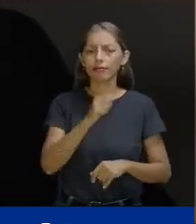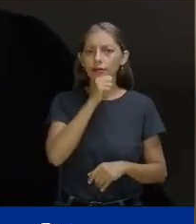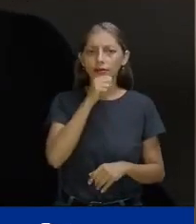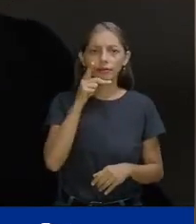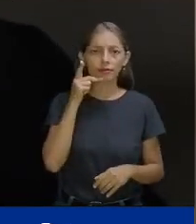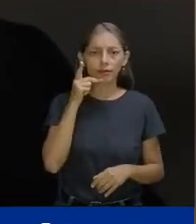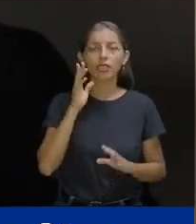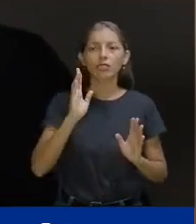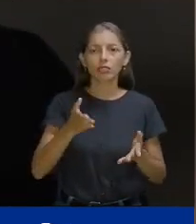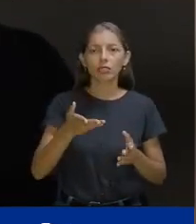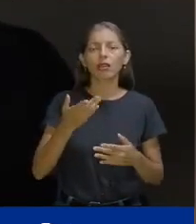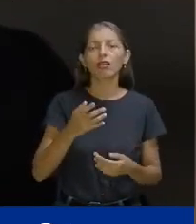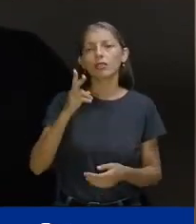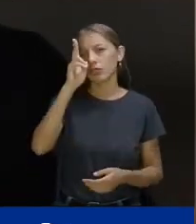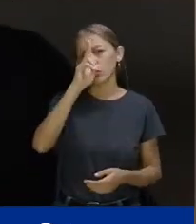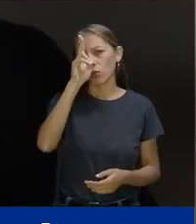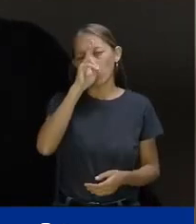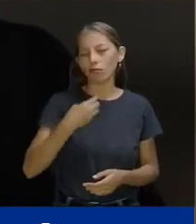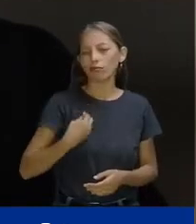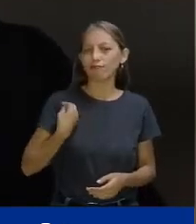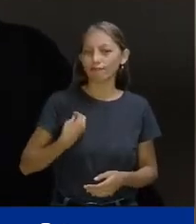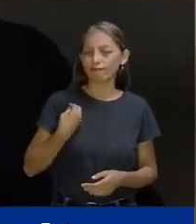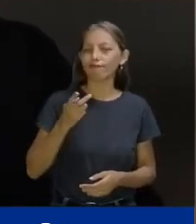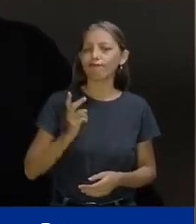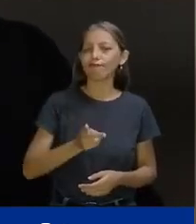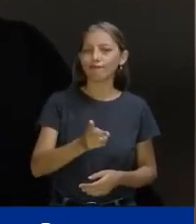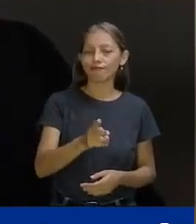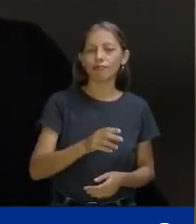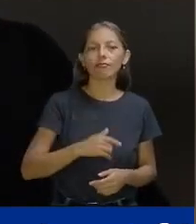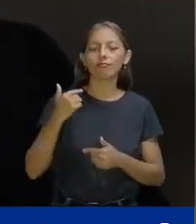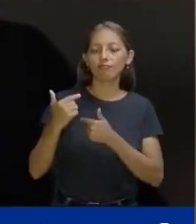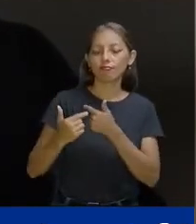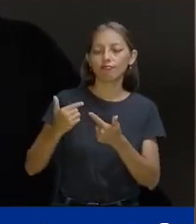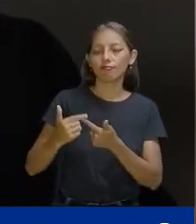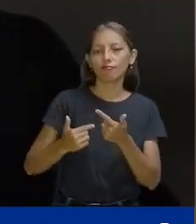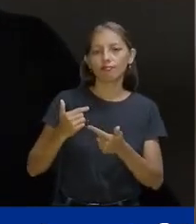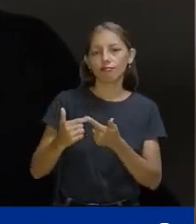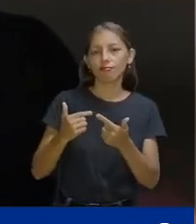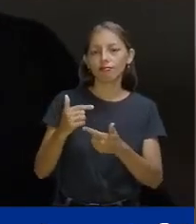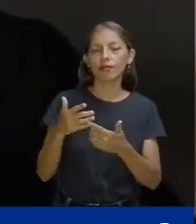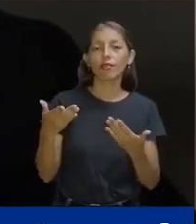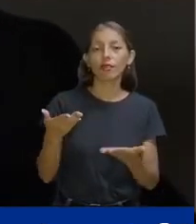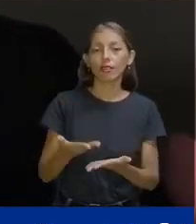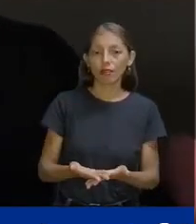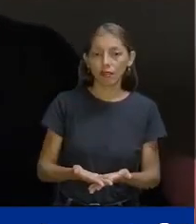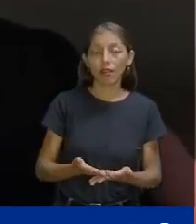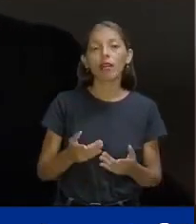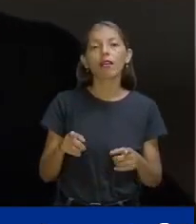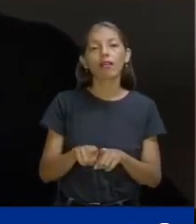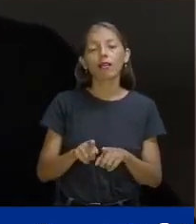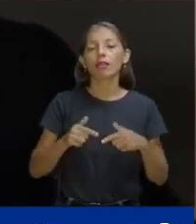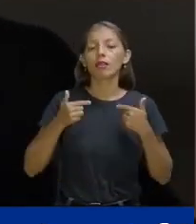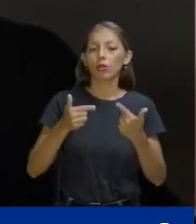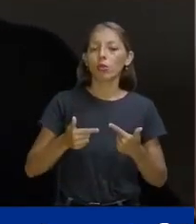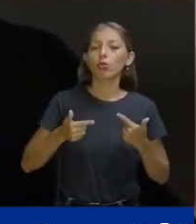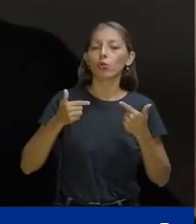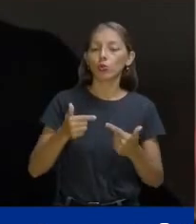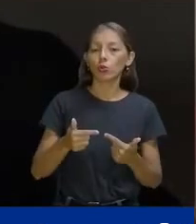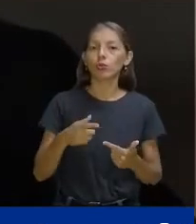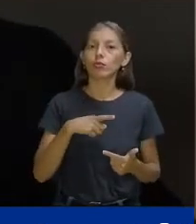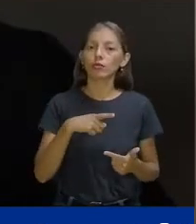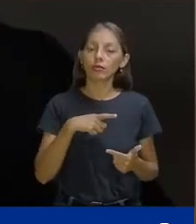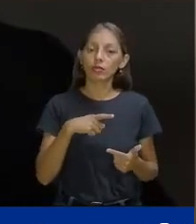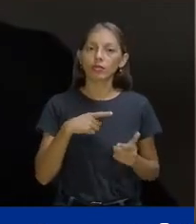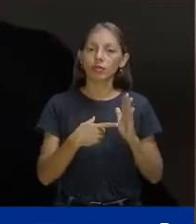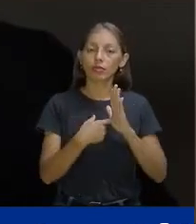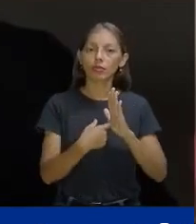em vários campos, né? Em vários campos, em vários segmentos profissionais, como uma forma de mostrar,